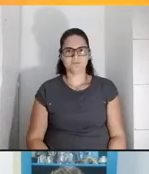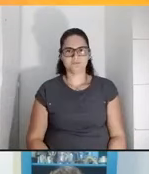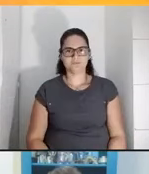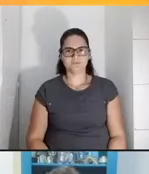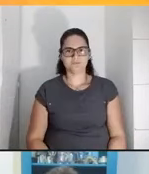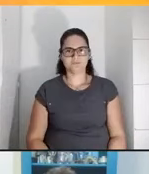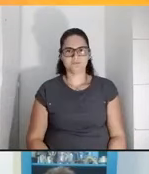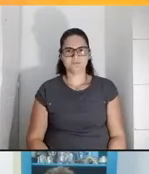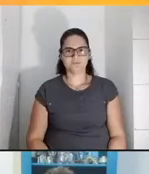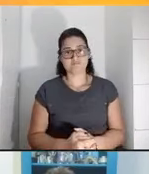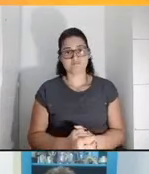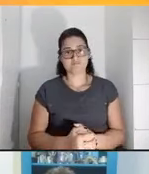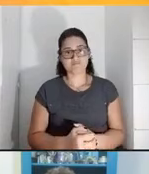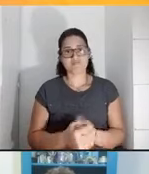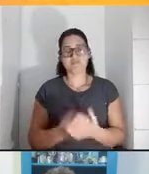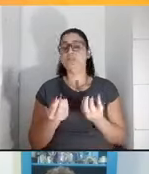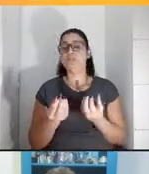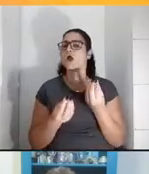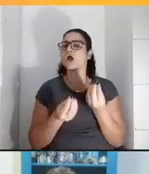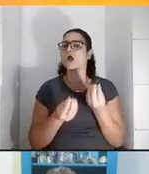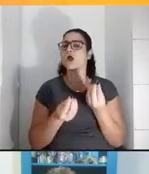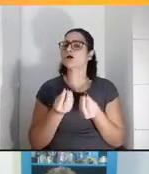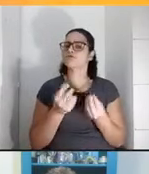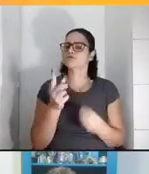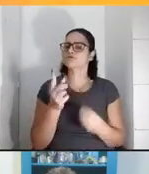Como vocês veem,